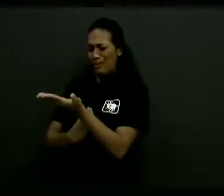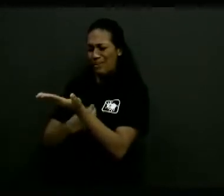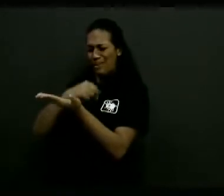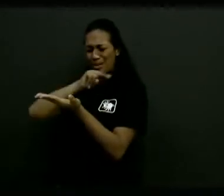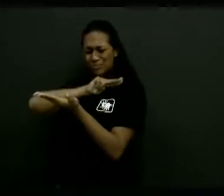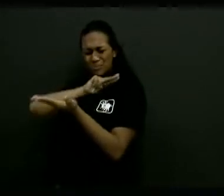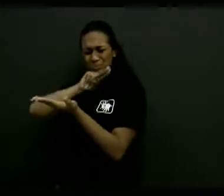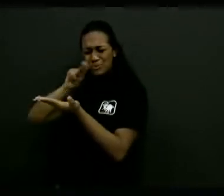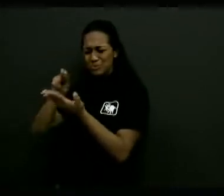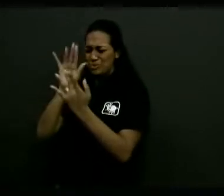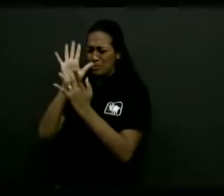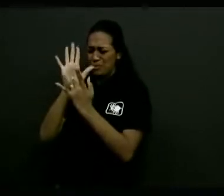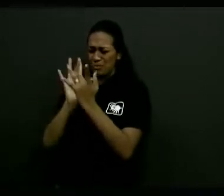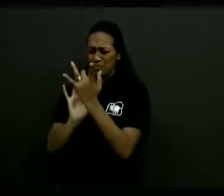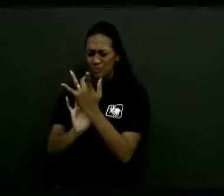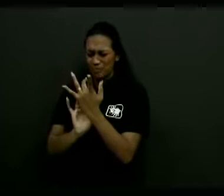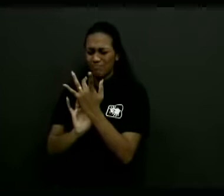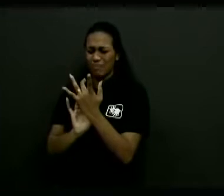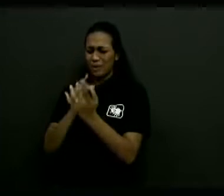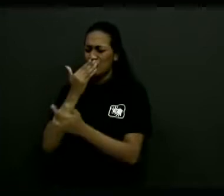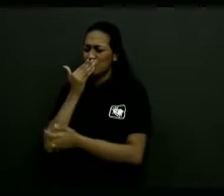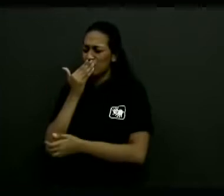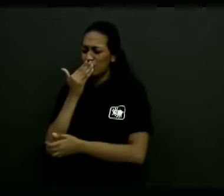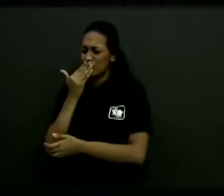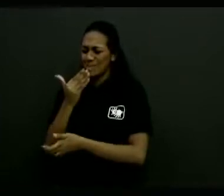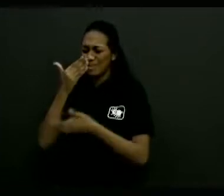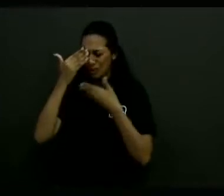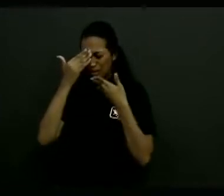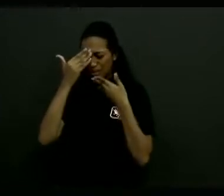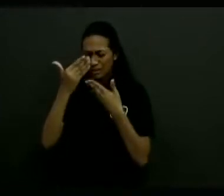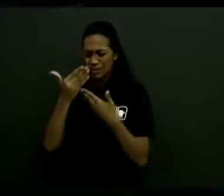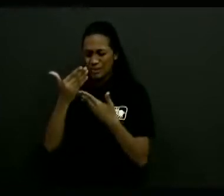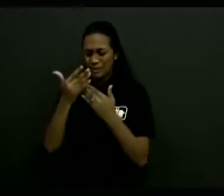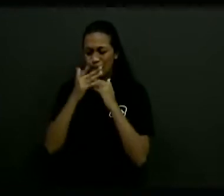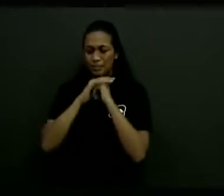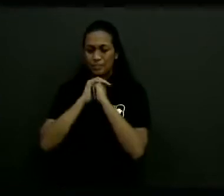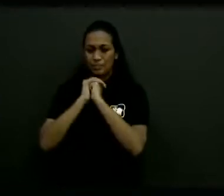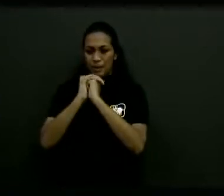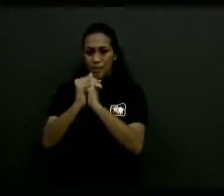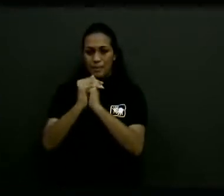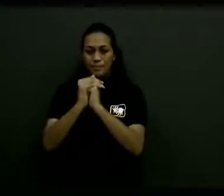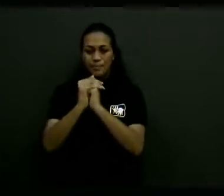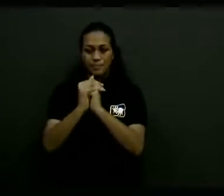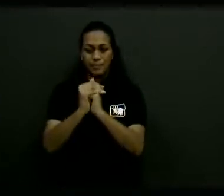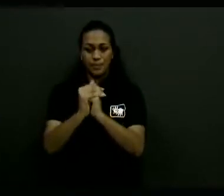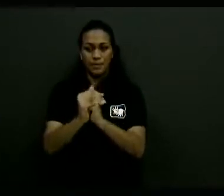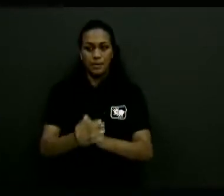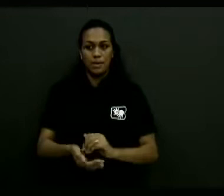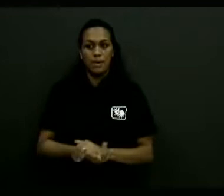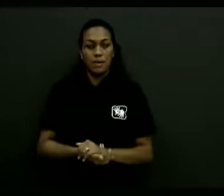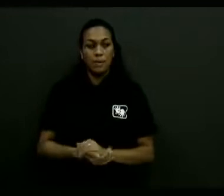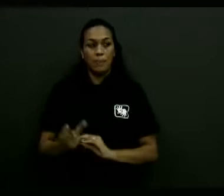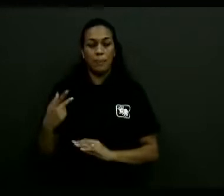em um nome de Jesus, nós pedimos e te agradecemos, amém e amém,